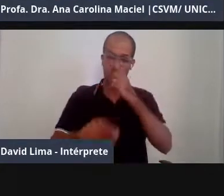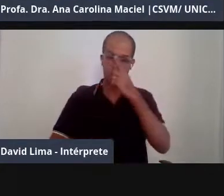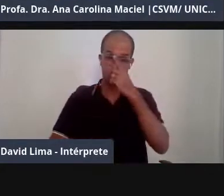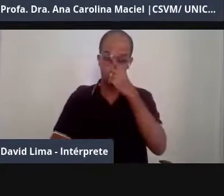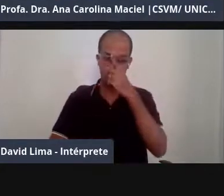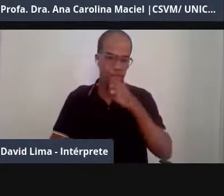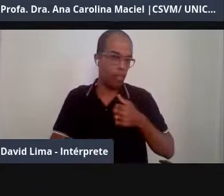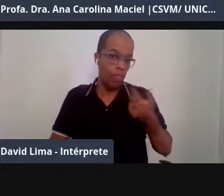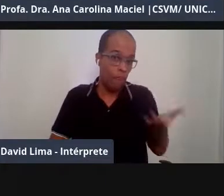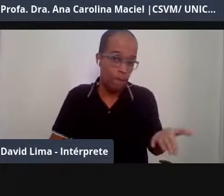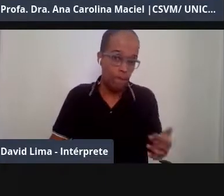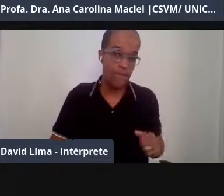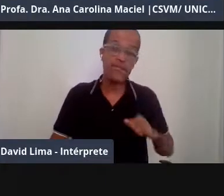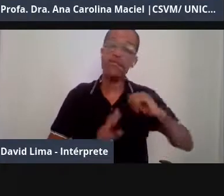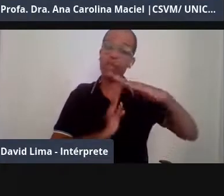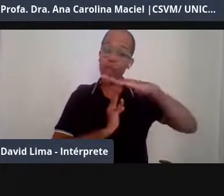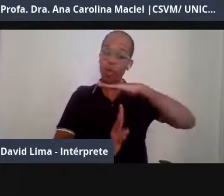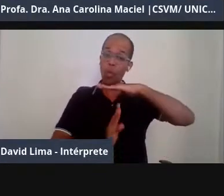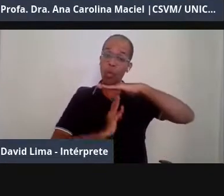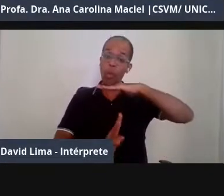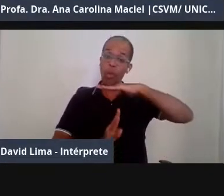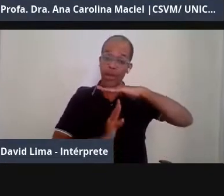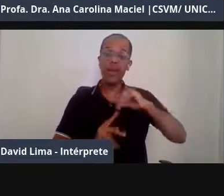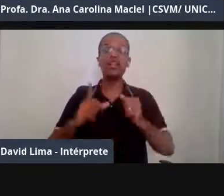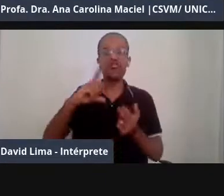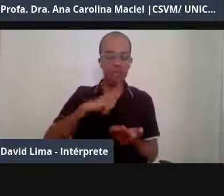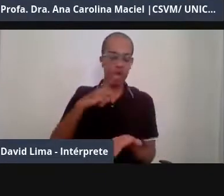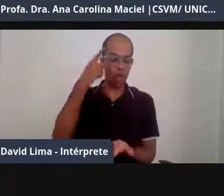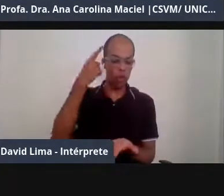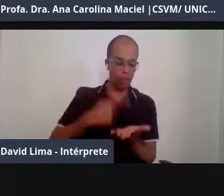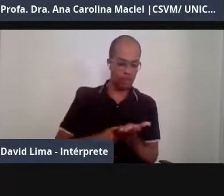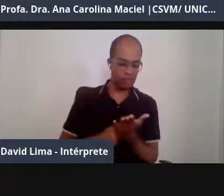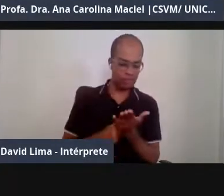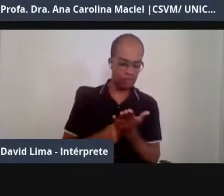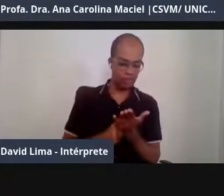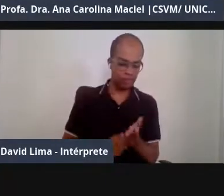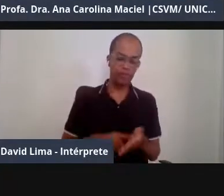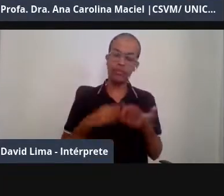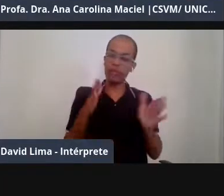Portanto, o imigrante ele tem esse compromisso e quando a